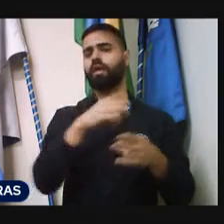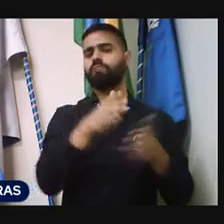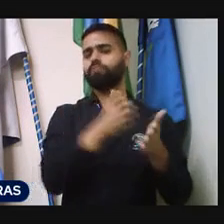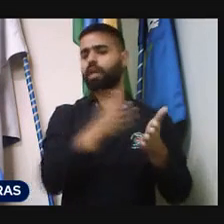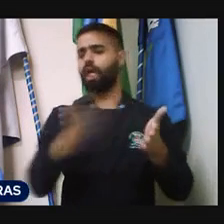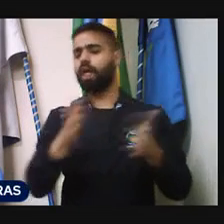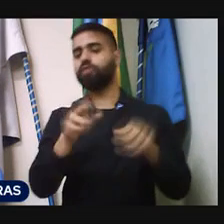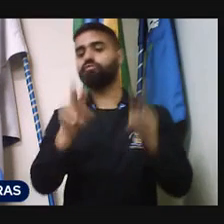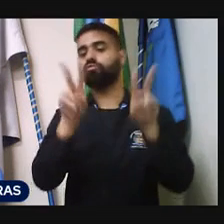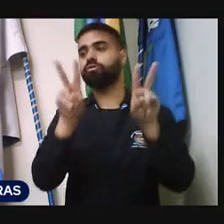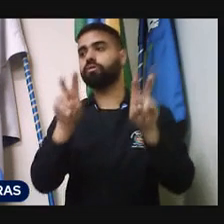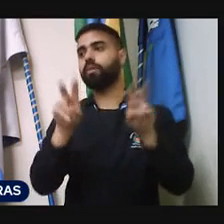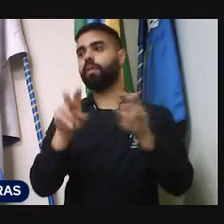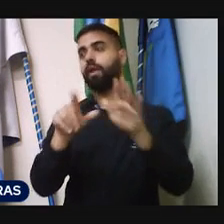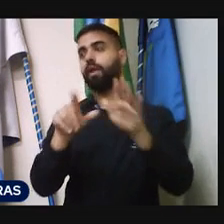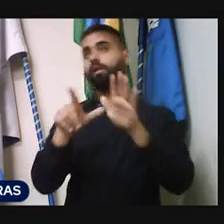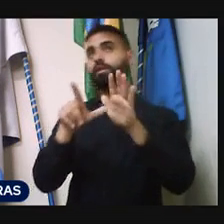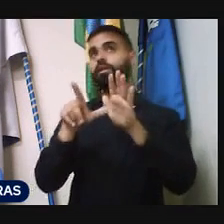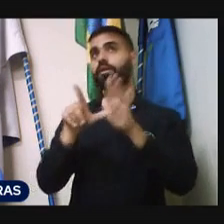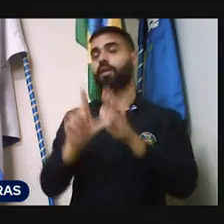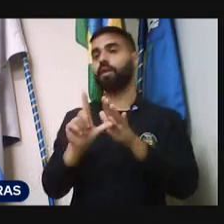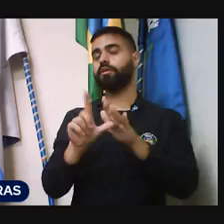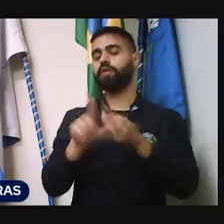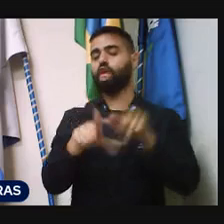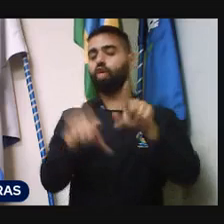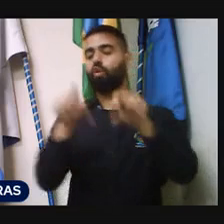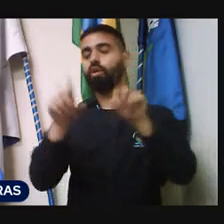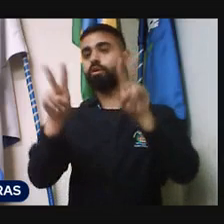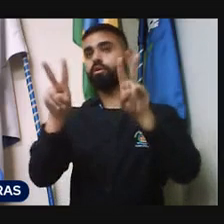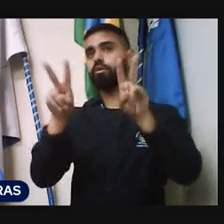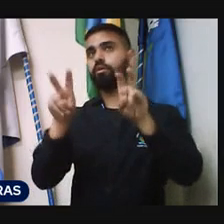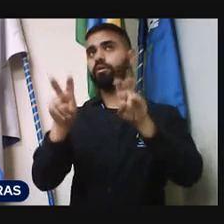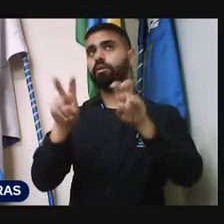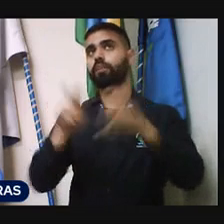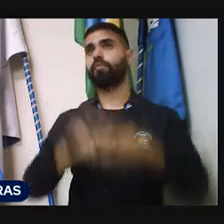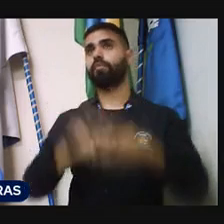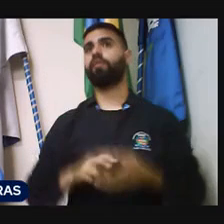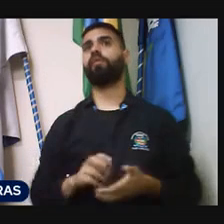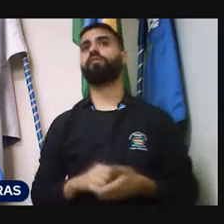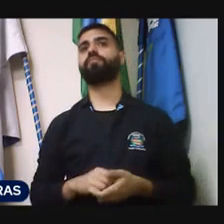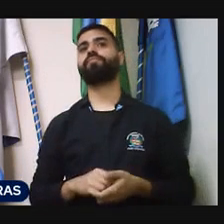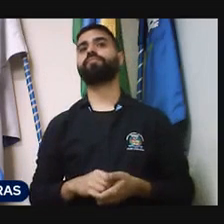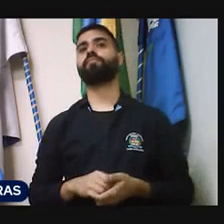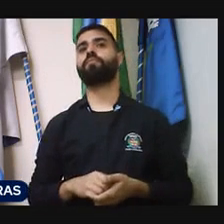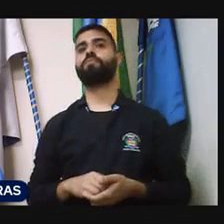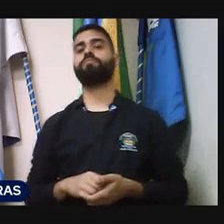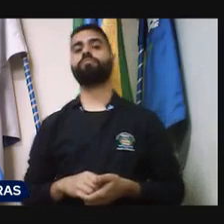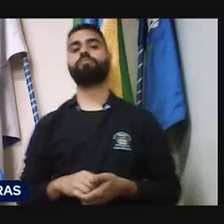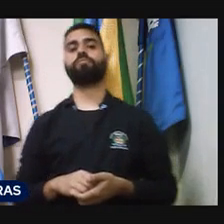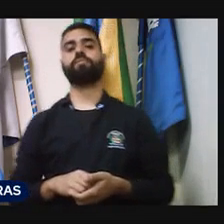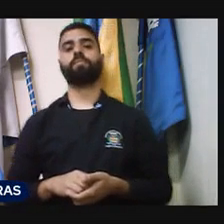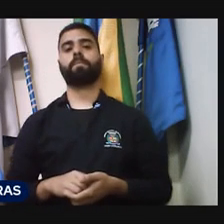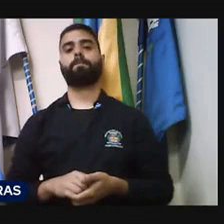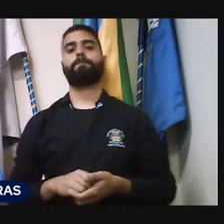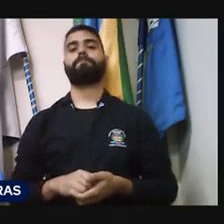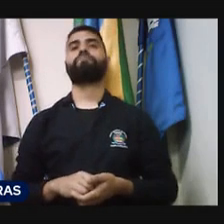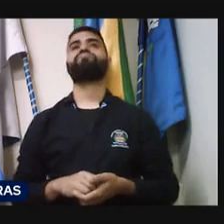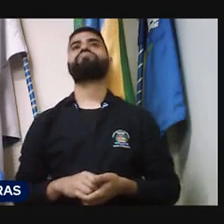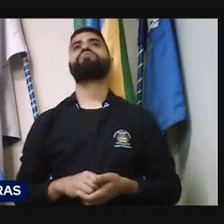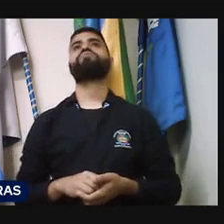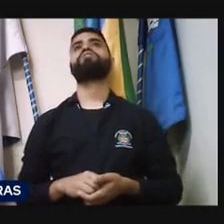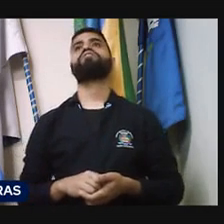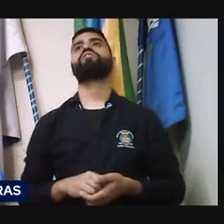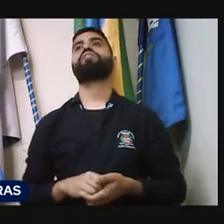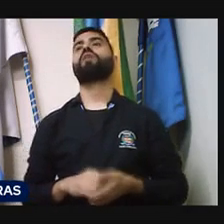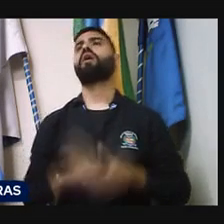e antes de tudo os temas selecionados essa sessão de hoje me ocorreu e